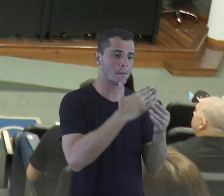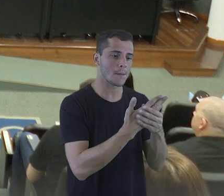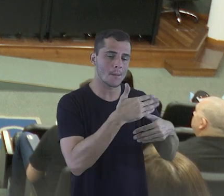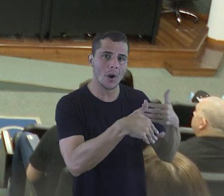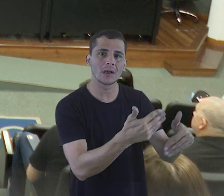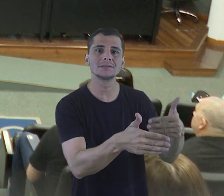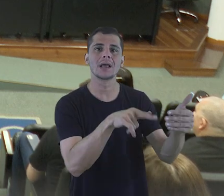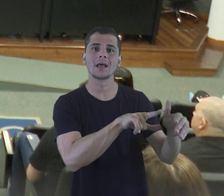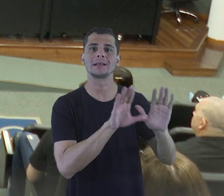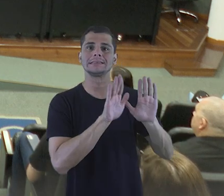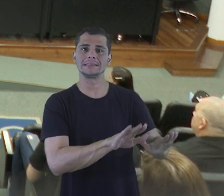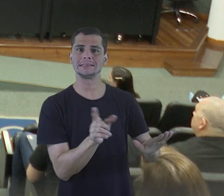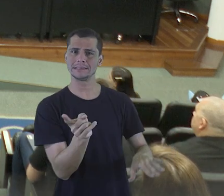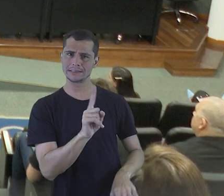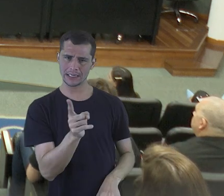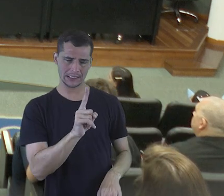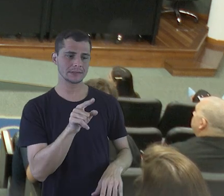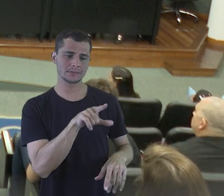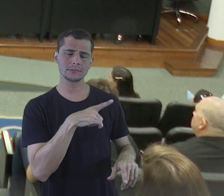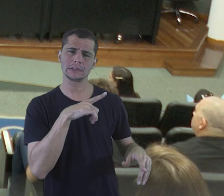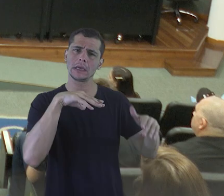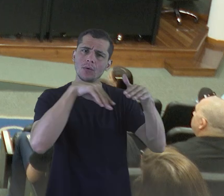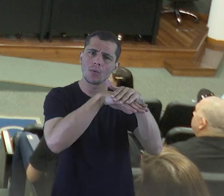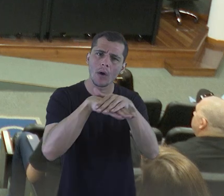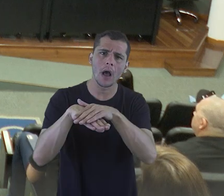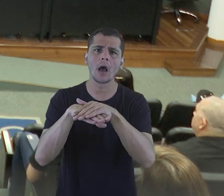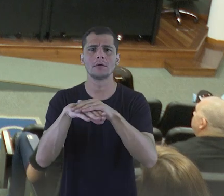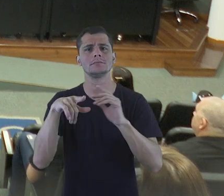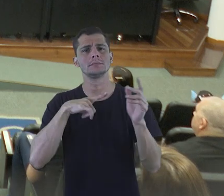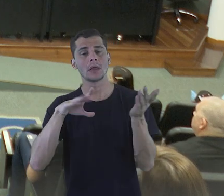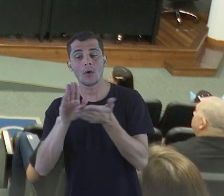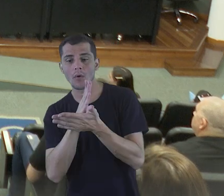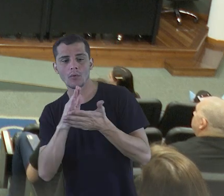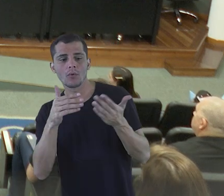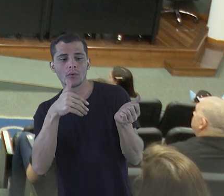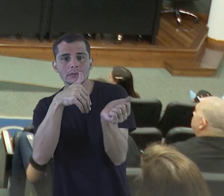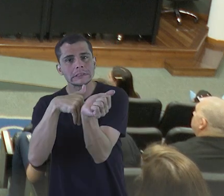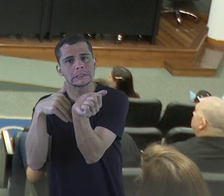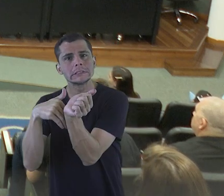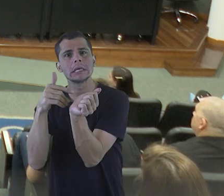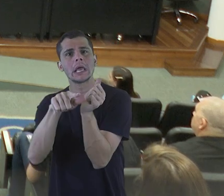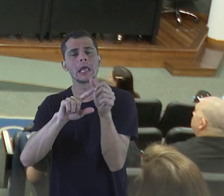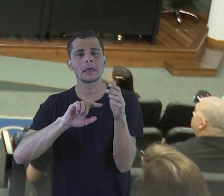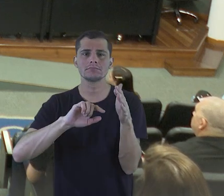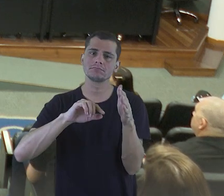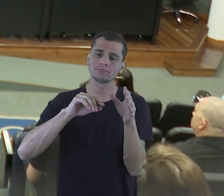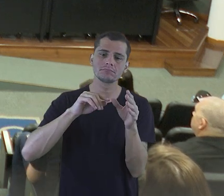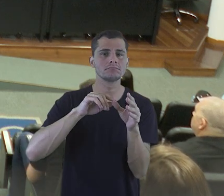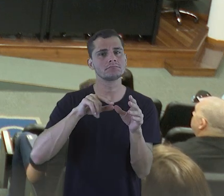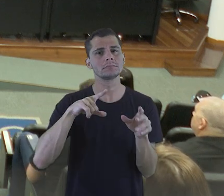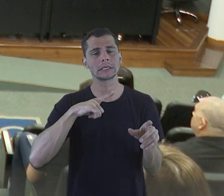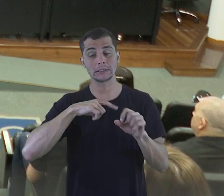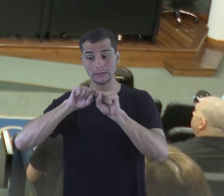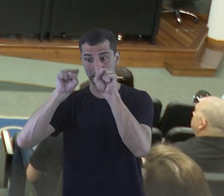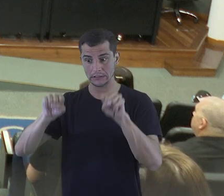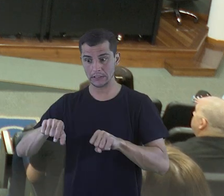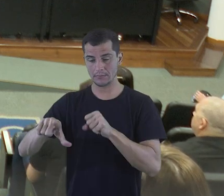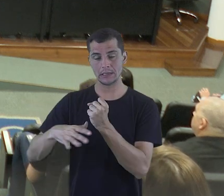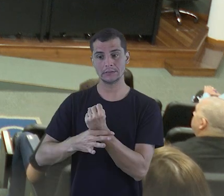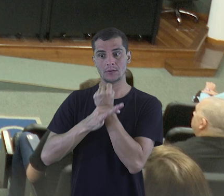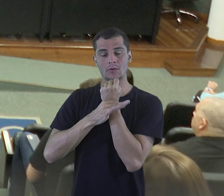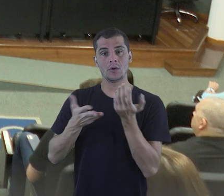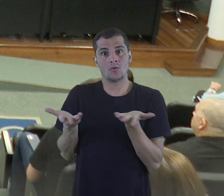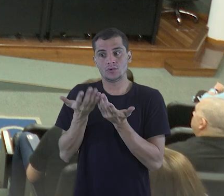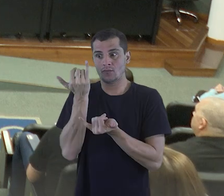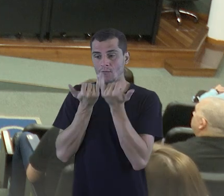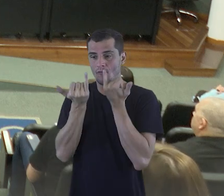forma de guardar chaveado e etc alguns tem inclusive senha dependendo dos documentos para guarda então tem todo um sistema de segurança da